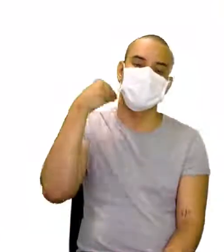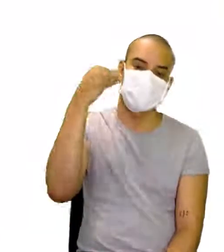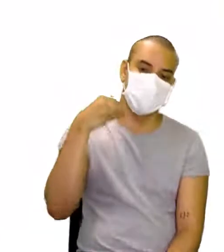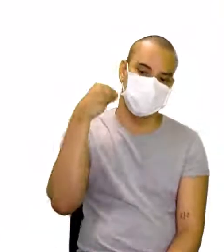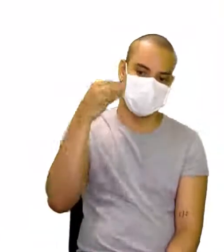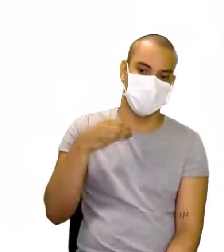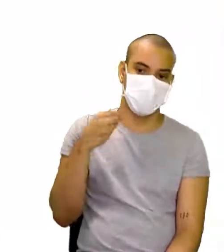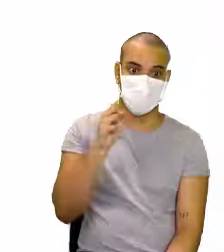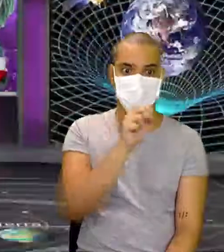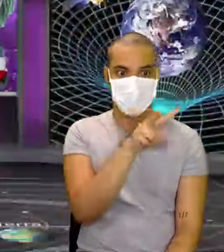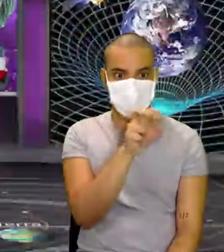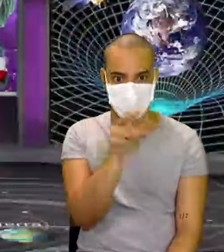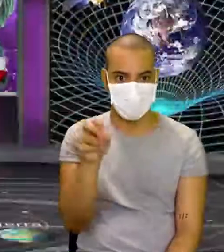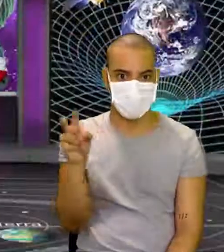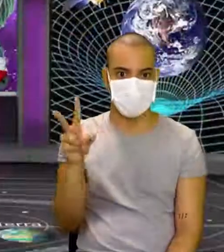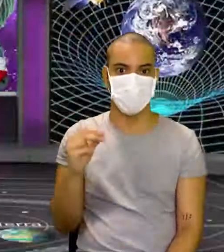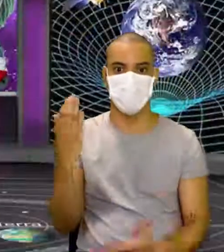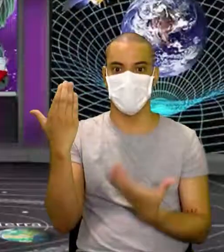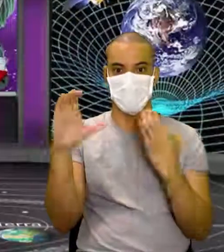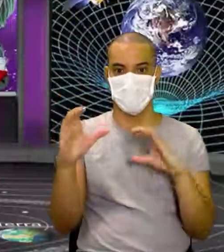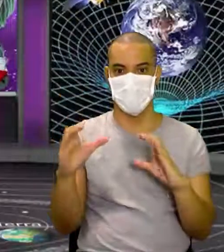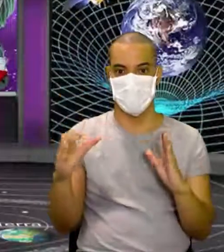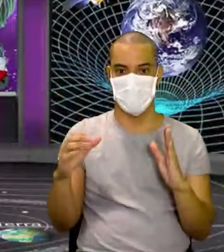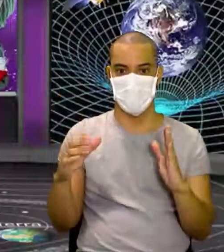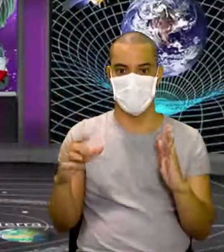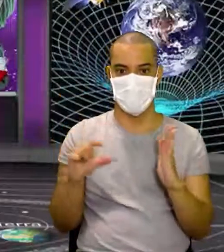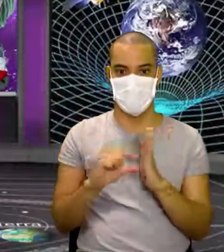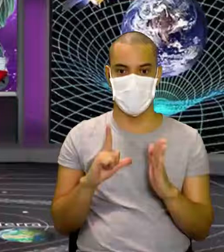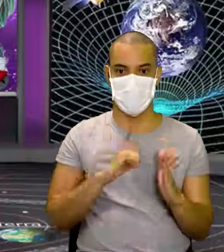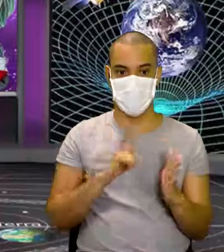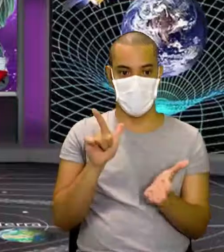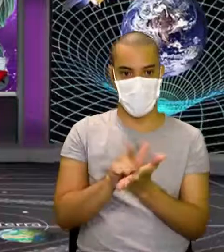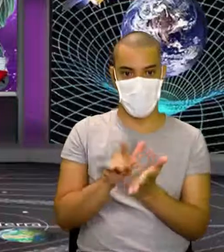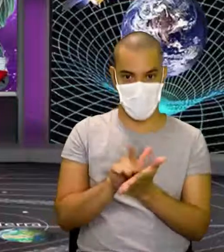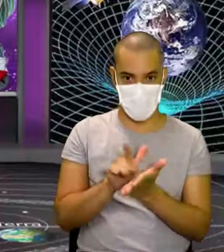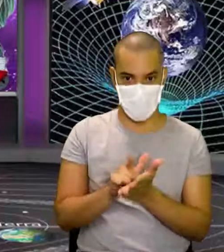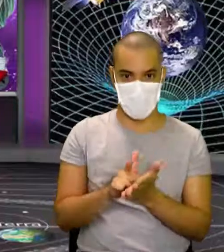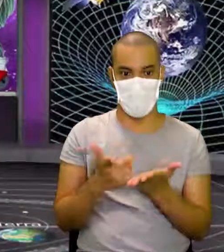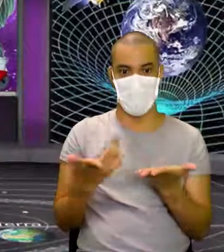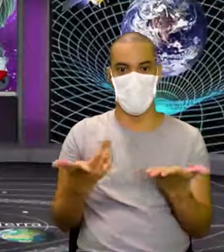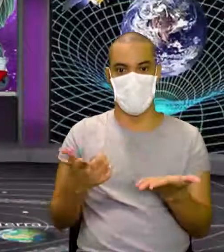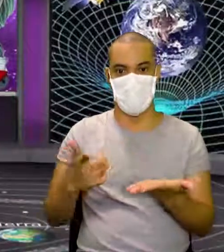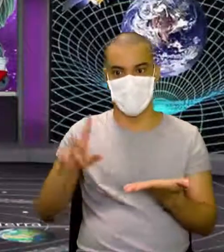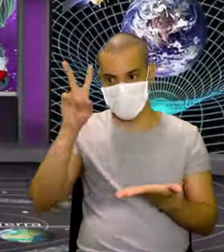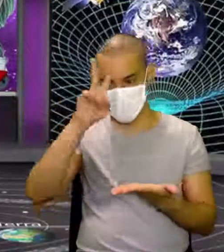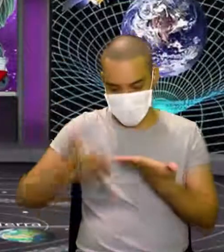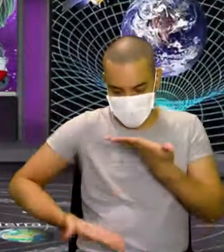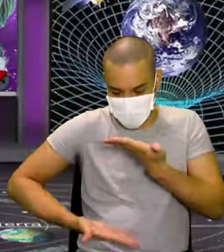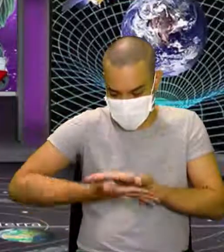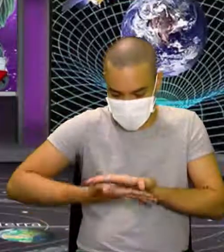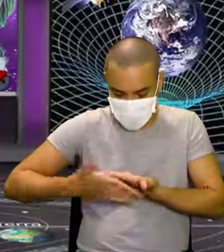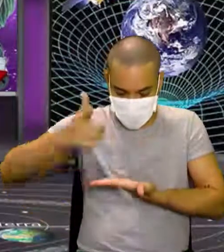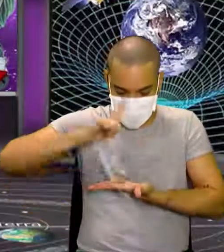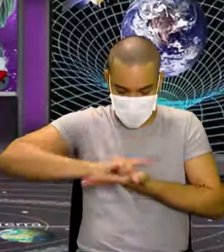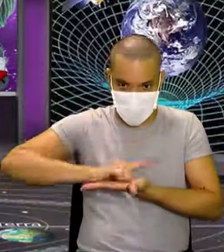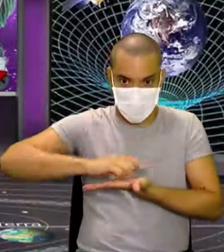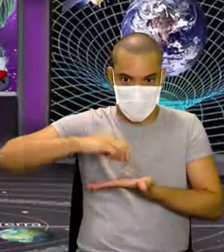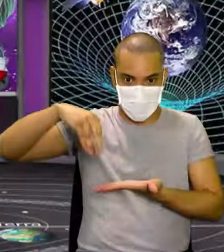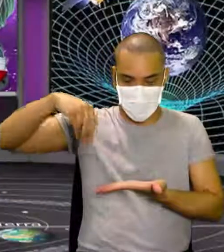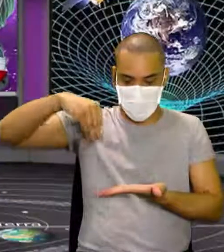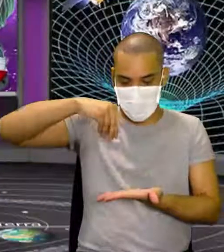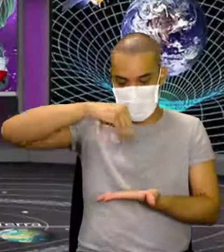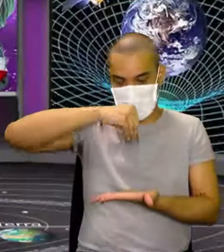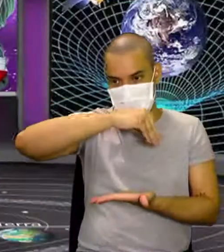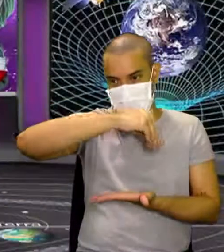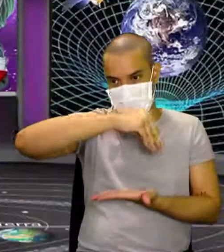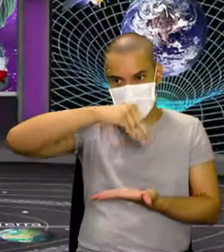nós vimos, é que você coloca aqui o ímã, coloca uma folha de papel sulfite em cima e coloca lá aquelas limalhas